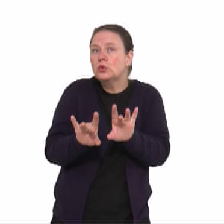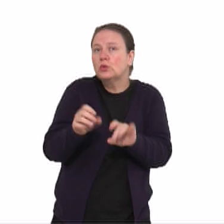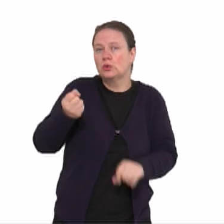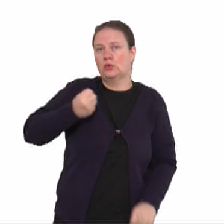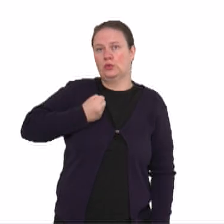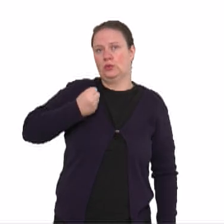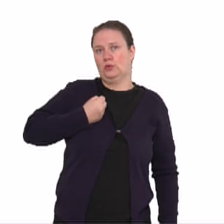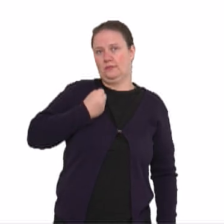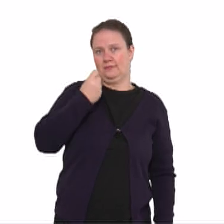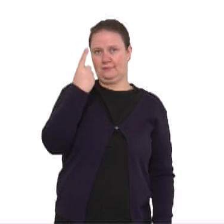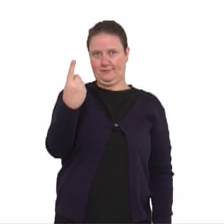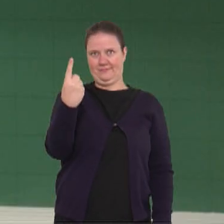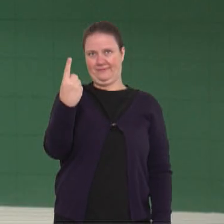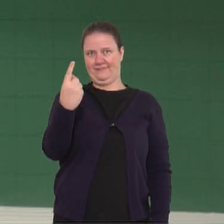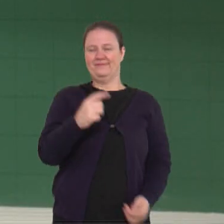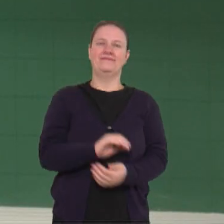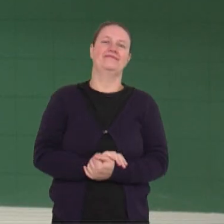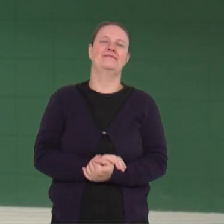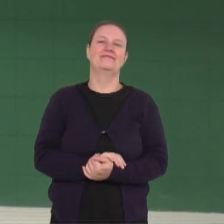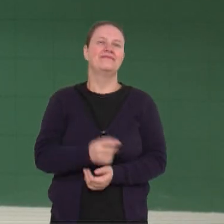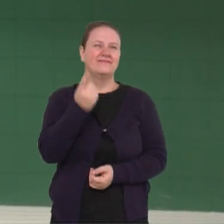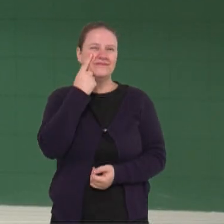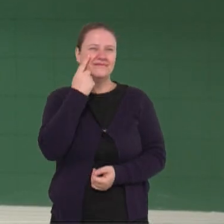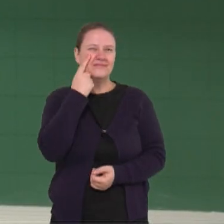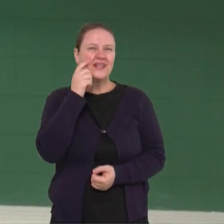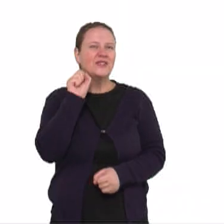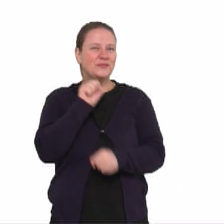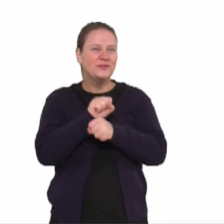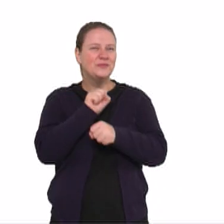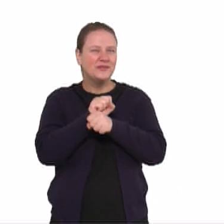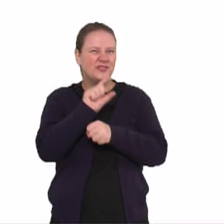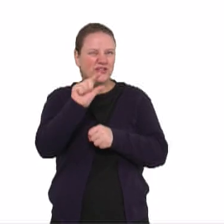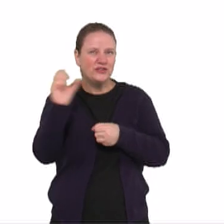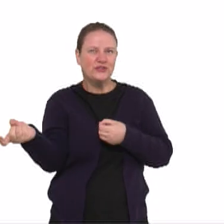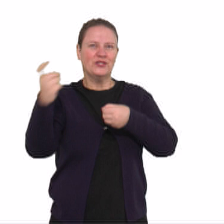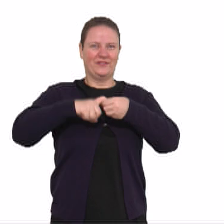1. Quero ver. Até daqui a pouco.